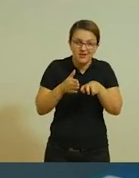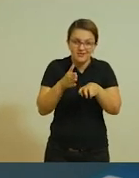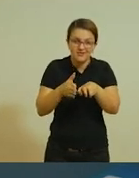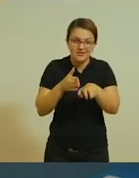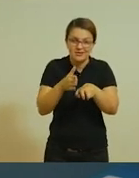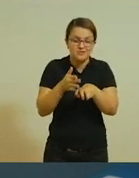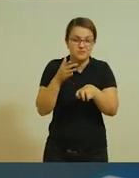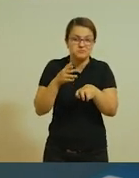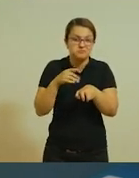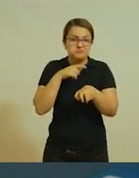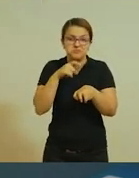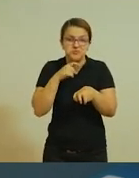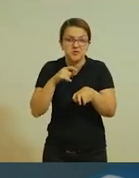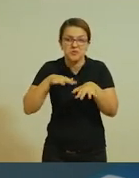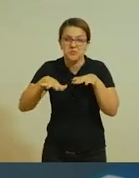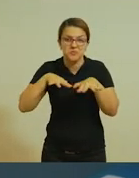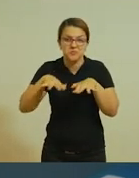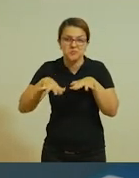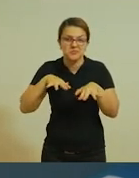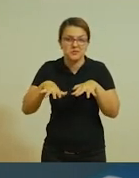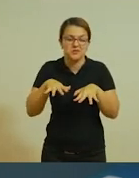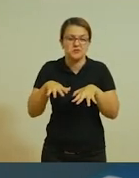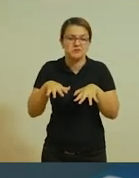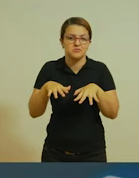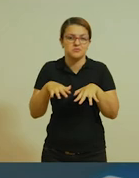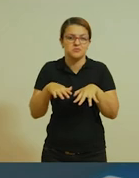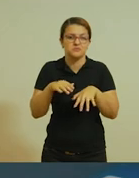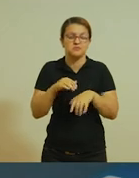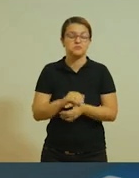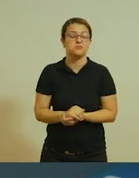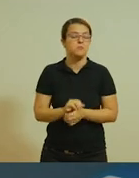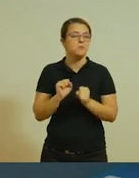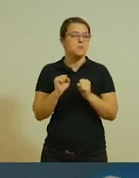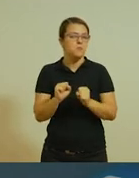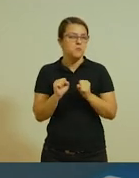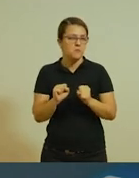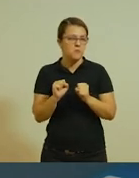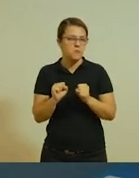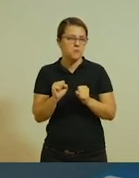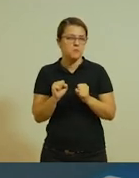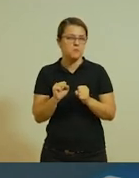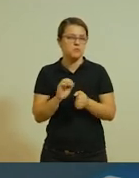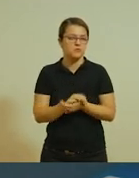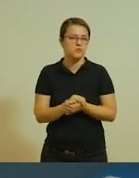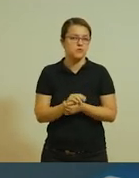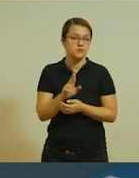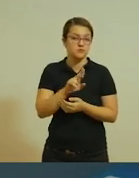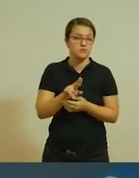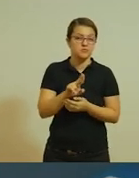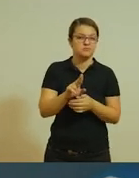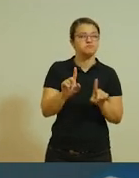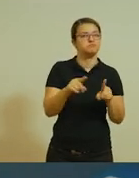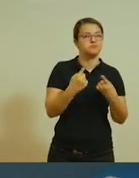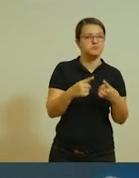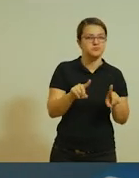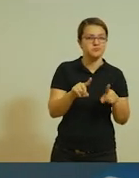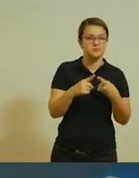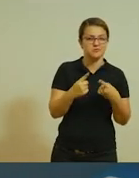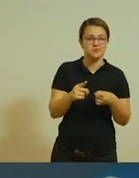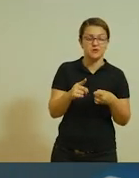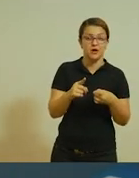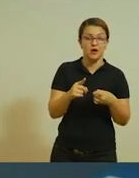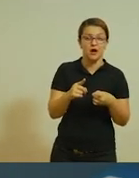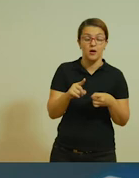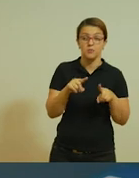se ela tiver o movimento dos braços, você pode fazer, por exemplo, uma dinâmica usando a música. Quando a música parar, a